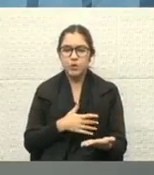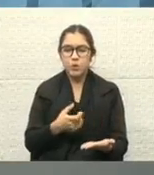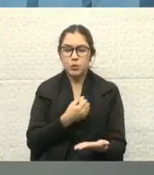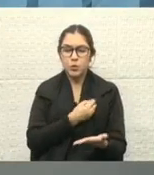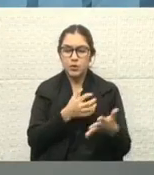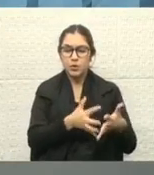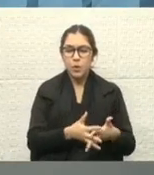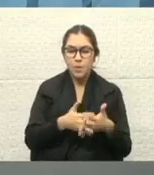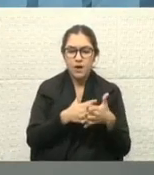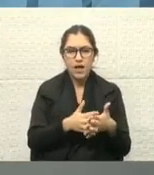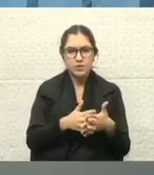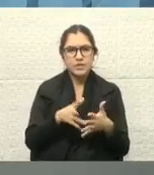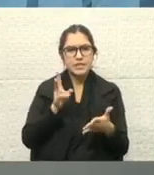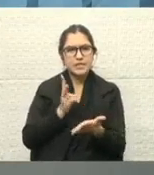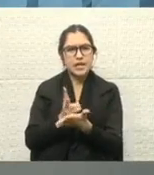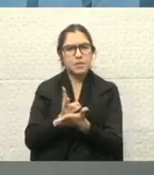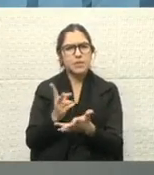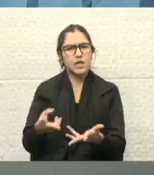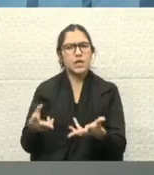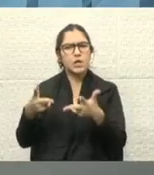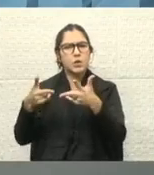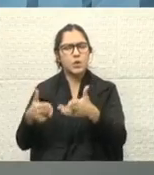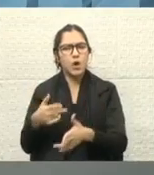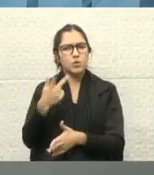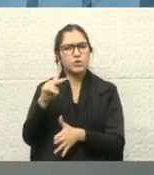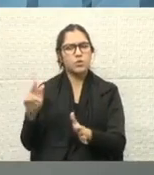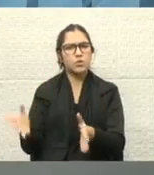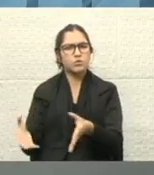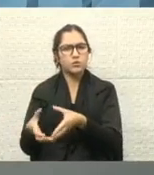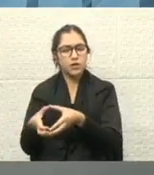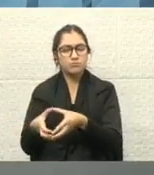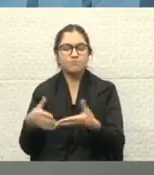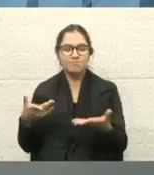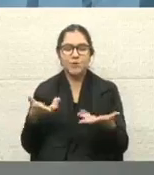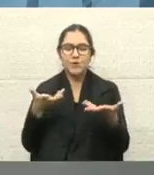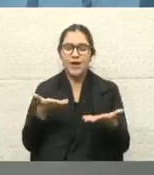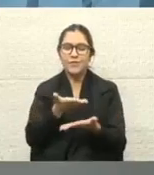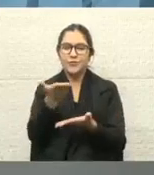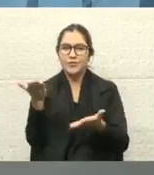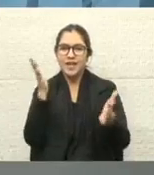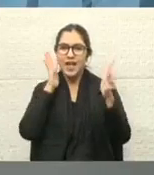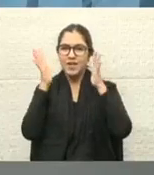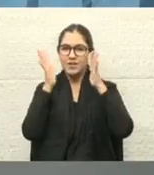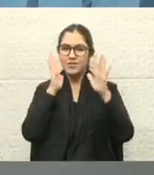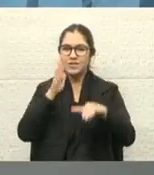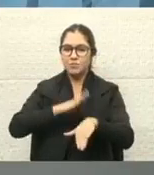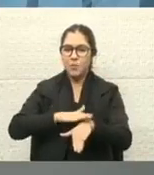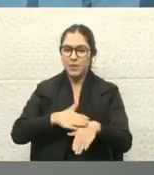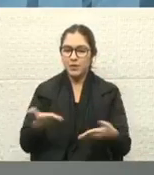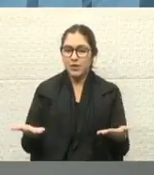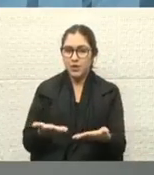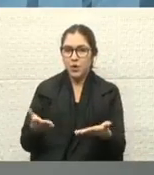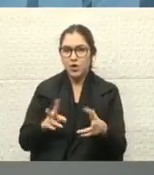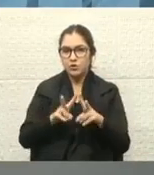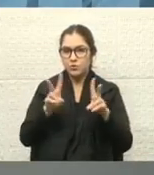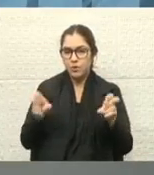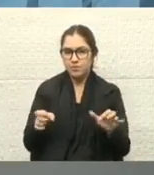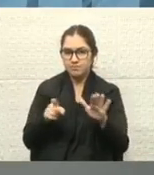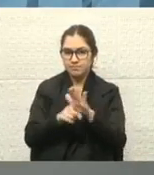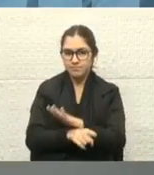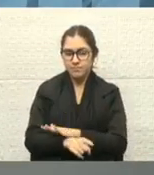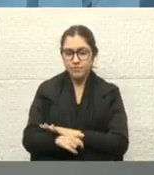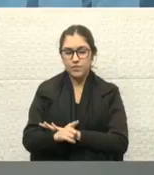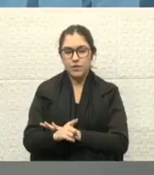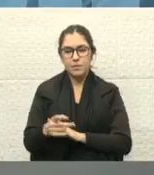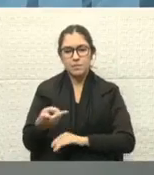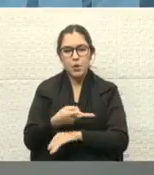número complexo seja sempre igual ao seu conjugado? Então, eu gostaria que você refletisse nesse momento a respeito dessa questão,